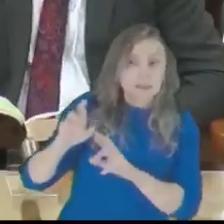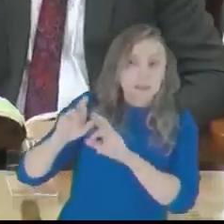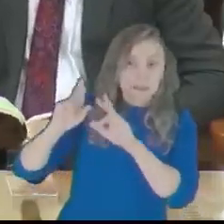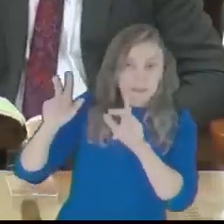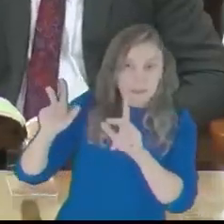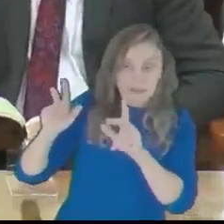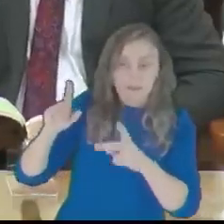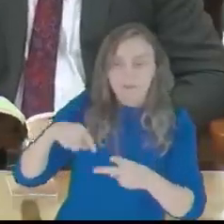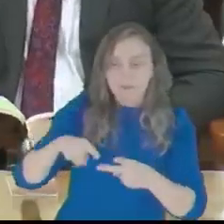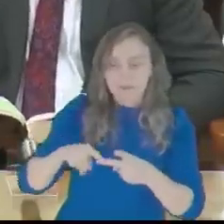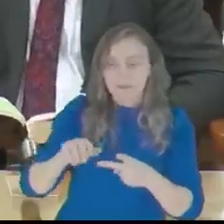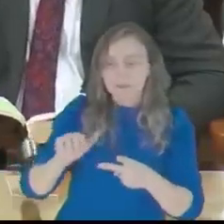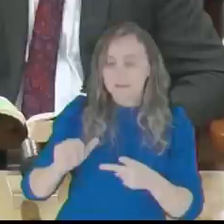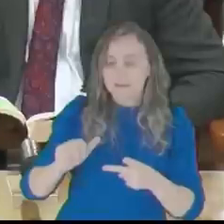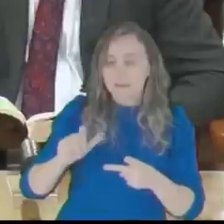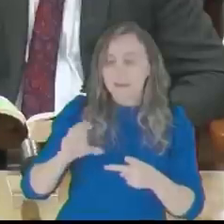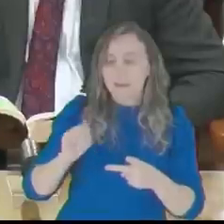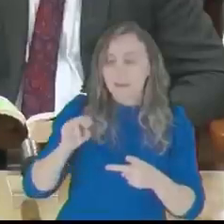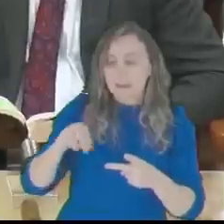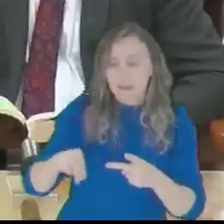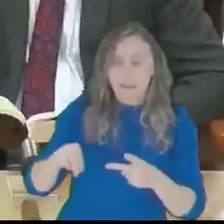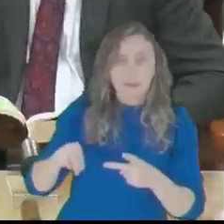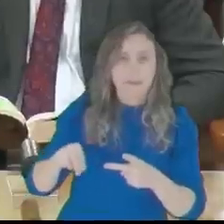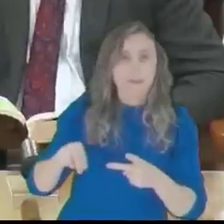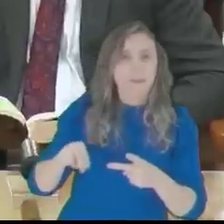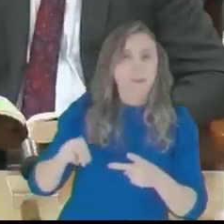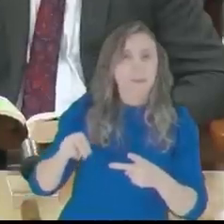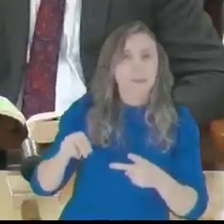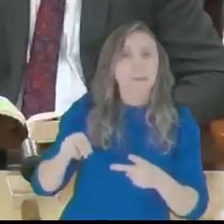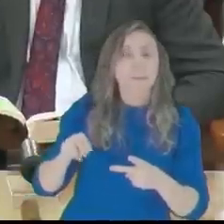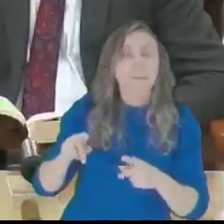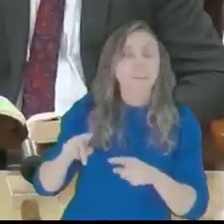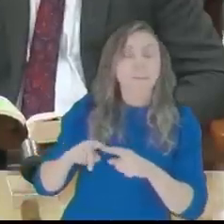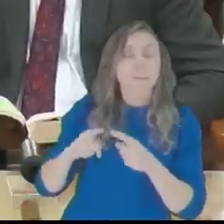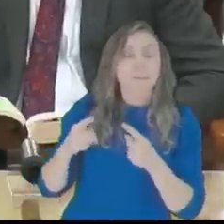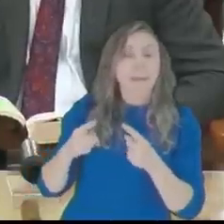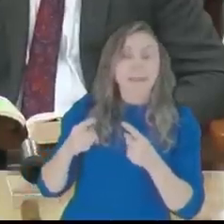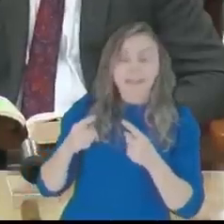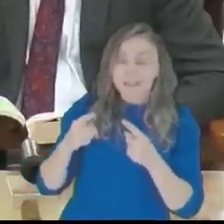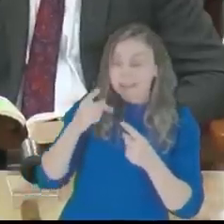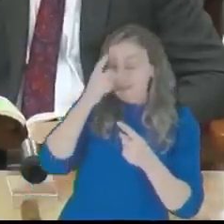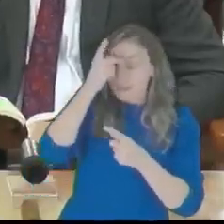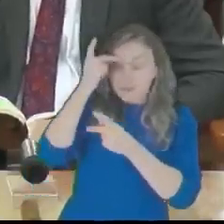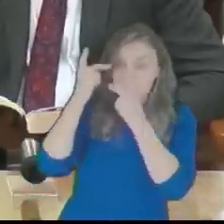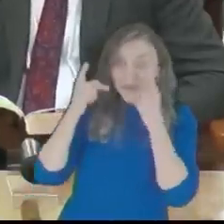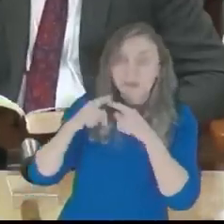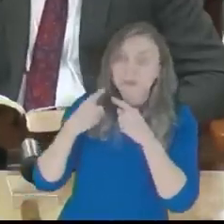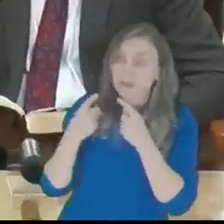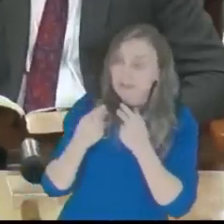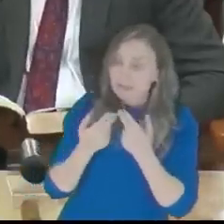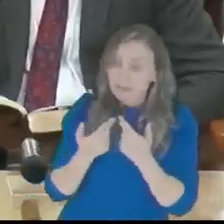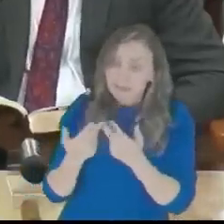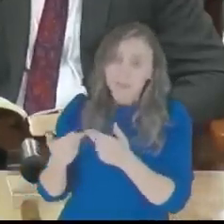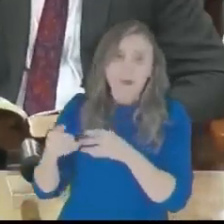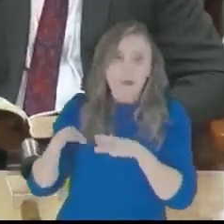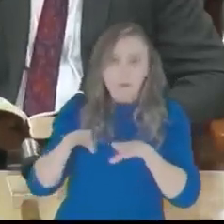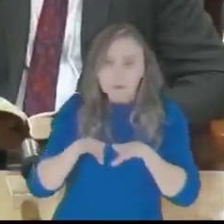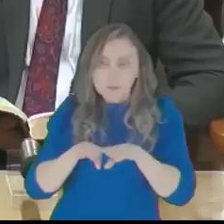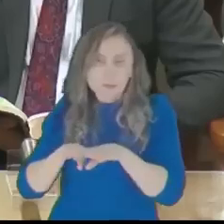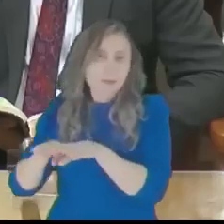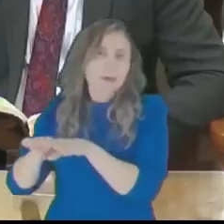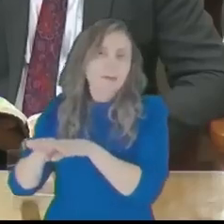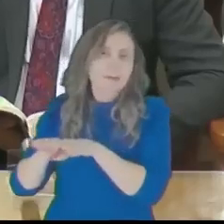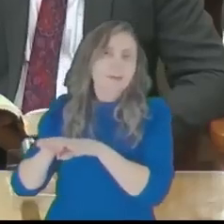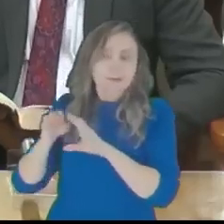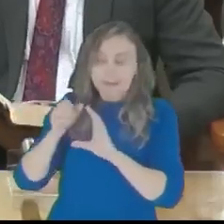mas é outro igual a Ele, com o mesmo poder, com a mesma glória, com a mesma essência. Quem pode dar